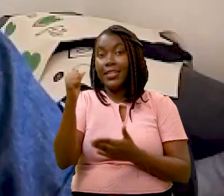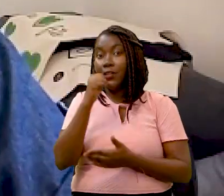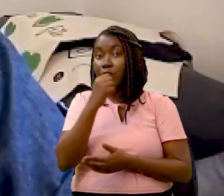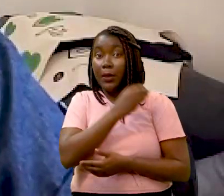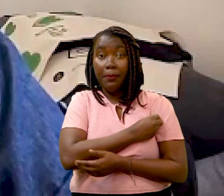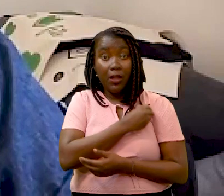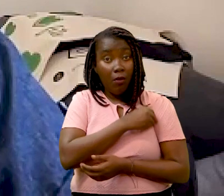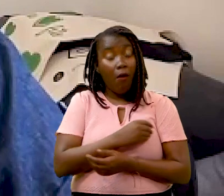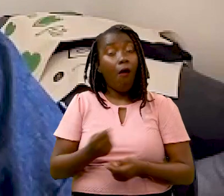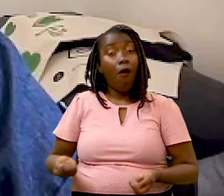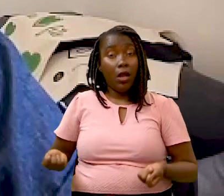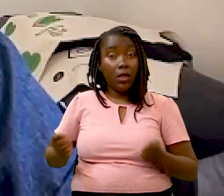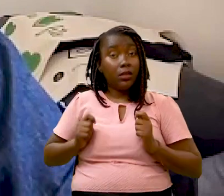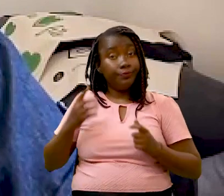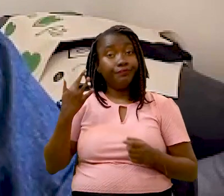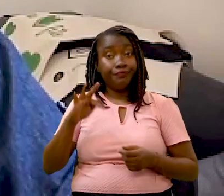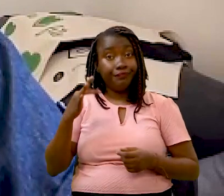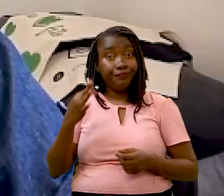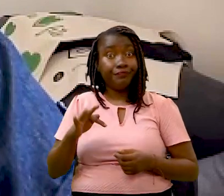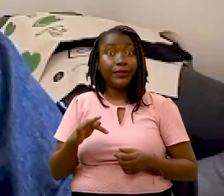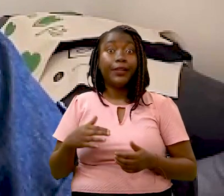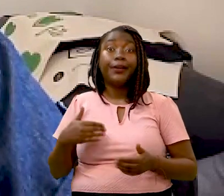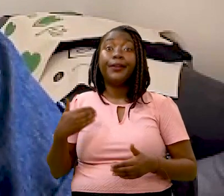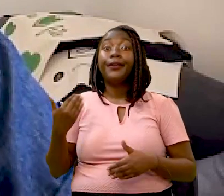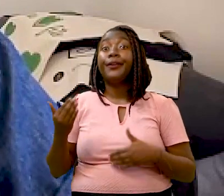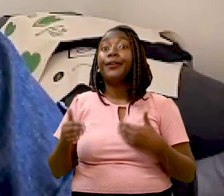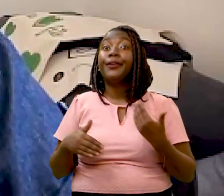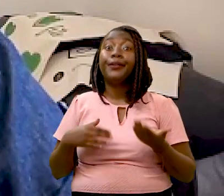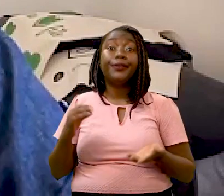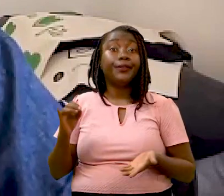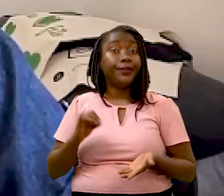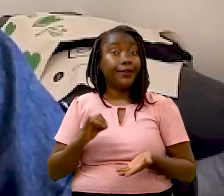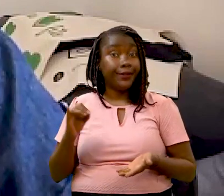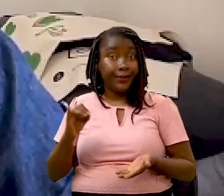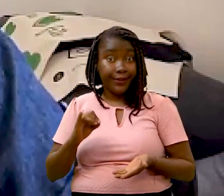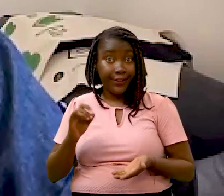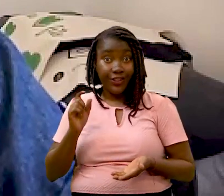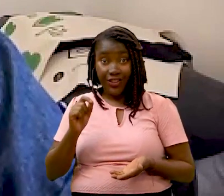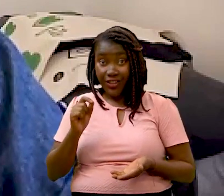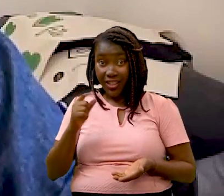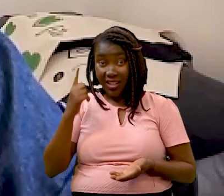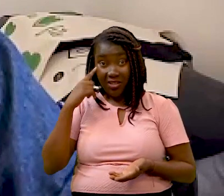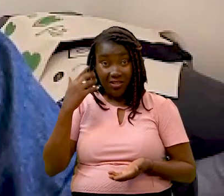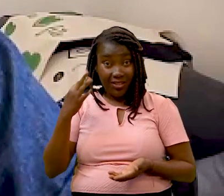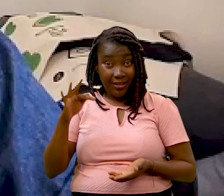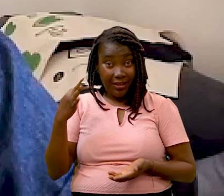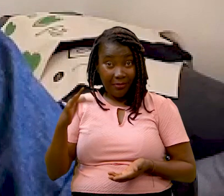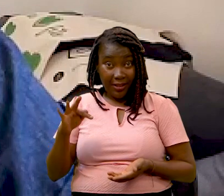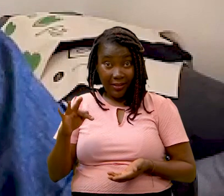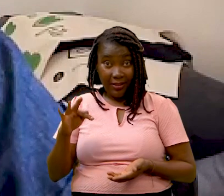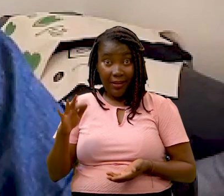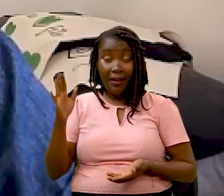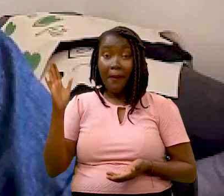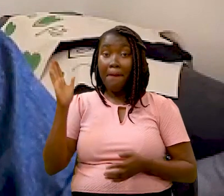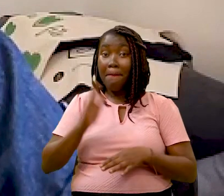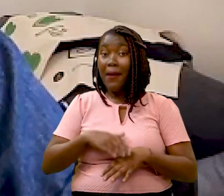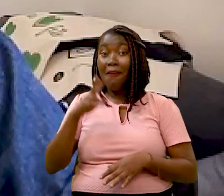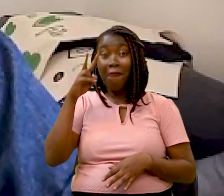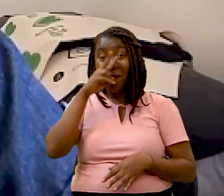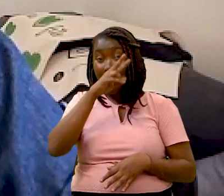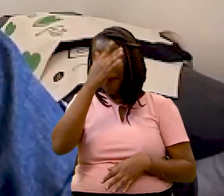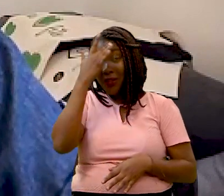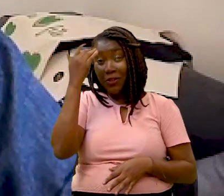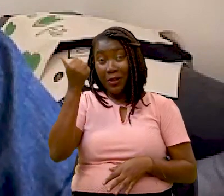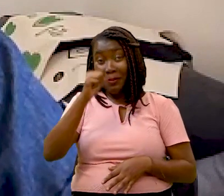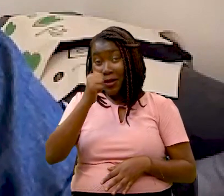dúvida, provoca essa dor de cabeça e é interessante que a dor de cabeça ela vem mais forte nas pessoas